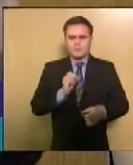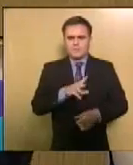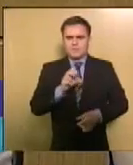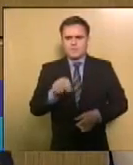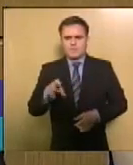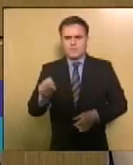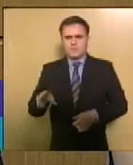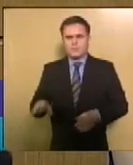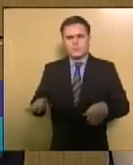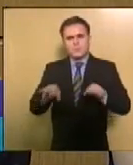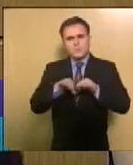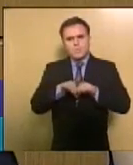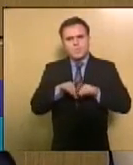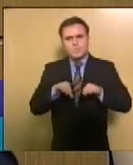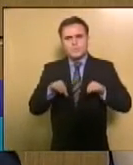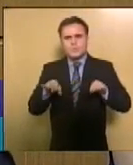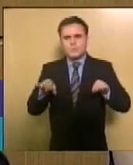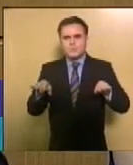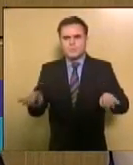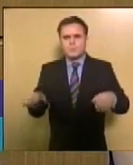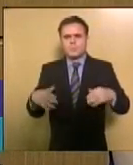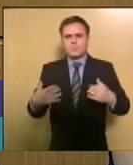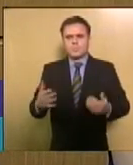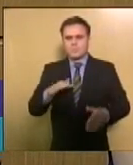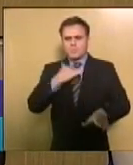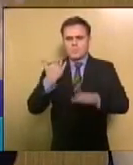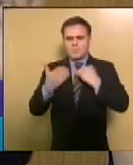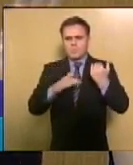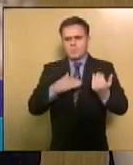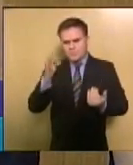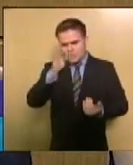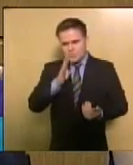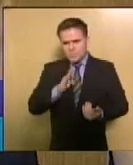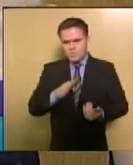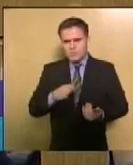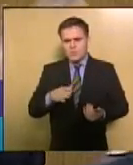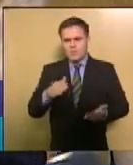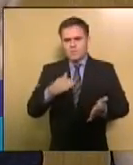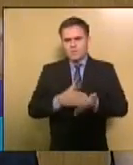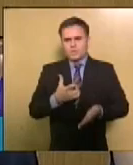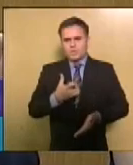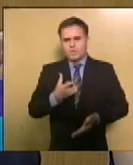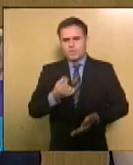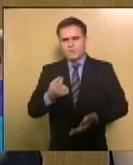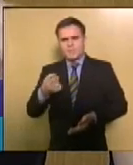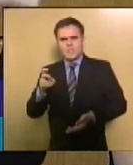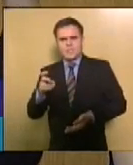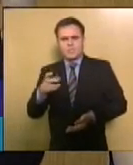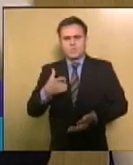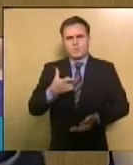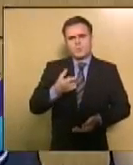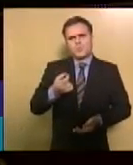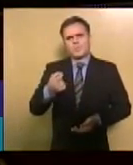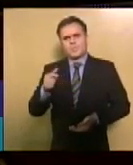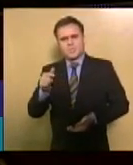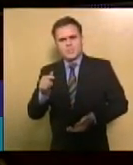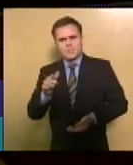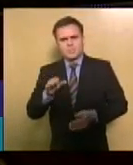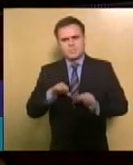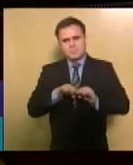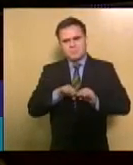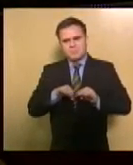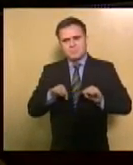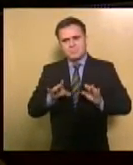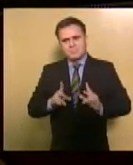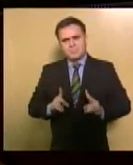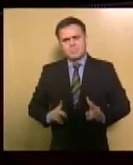virtual estabilidade na taxa de número de homicídios no Brasil até 2007 entre 2005 e 2007 uma estabilidade que se